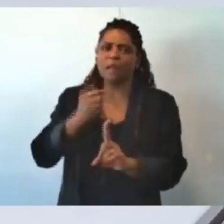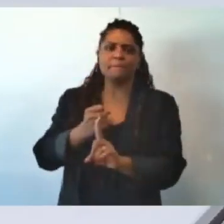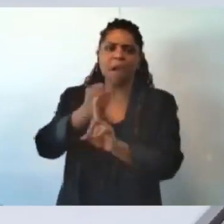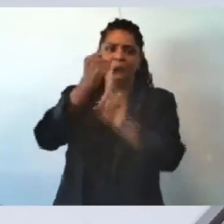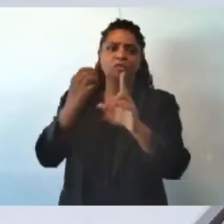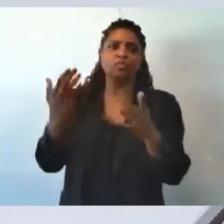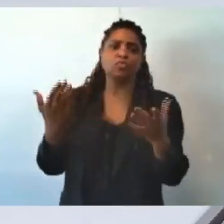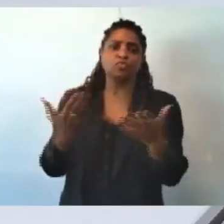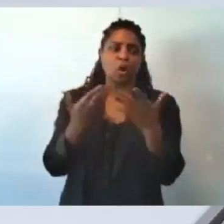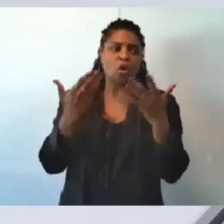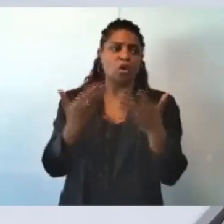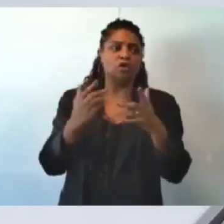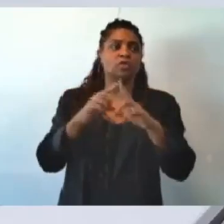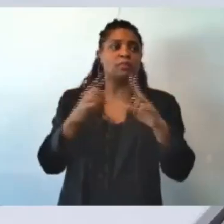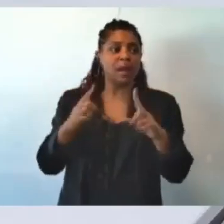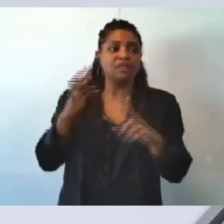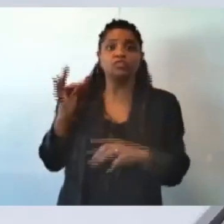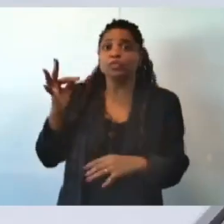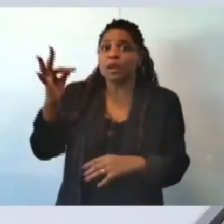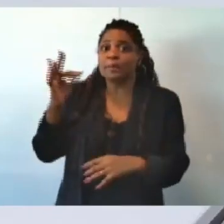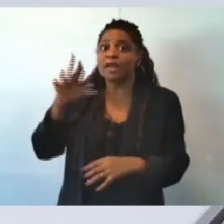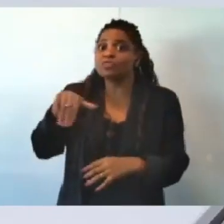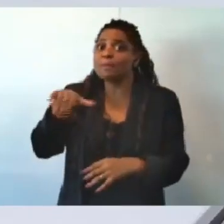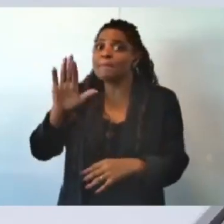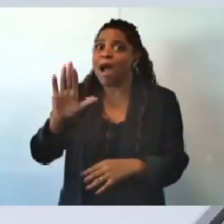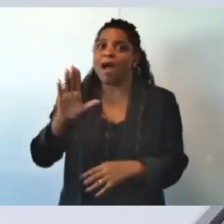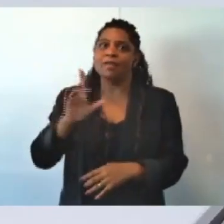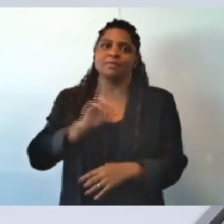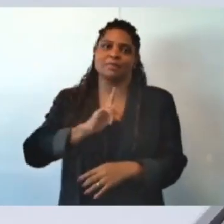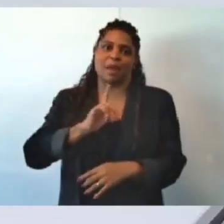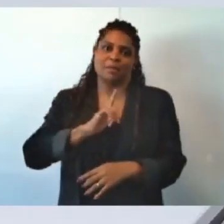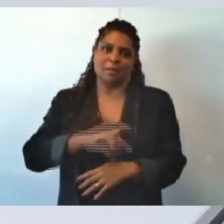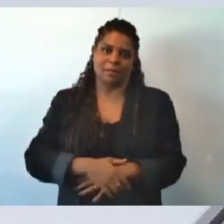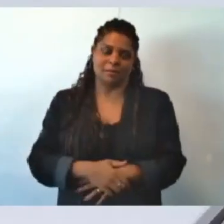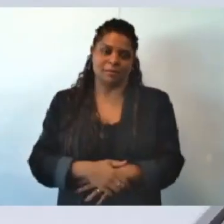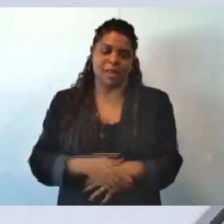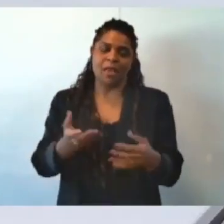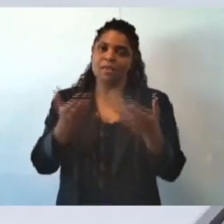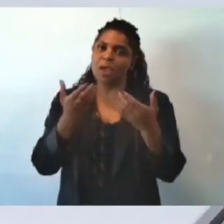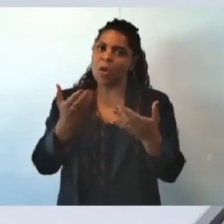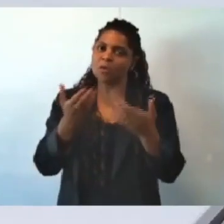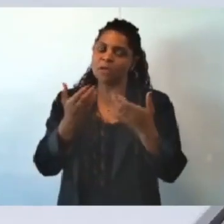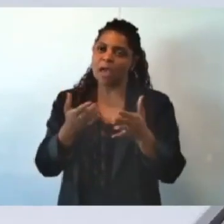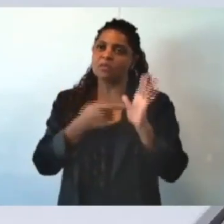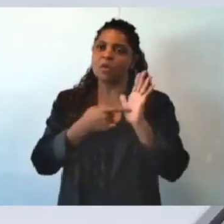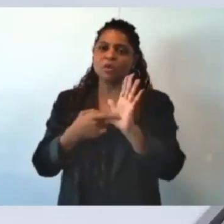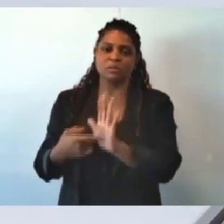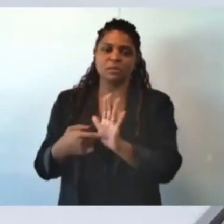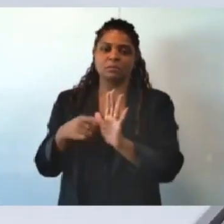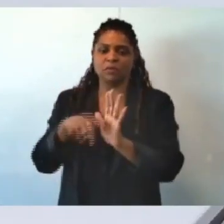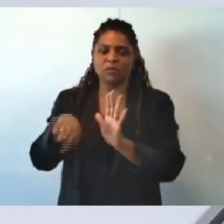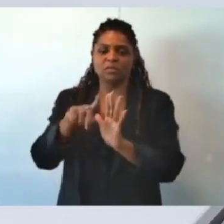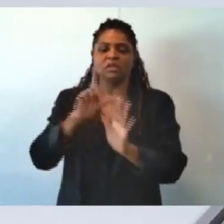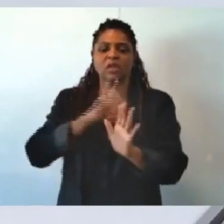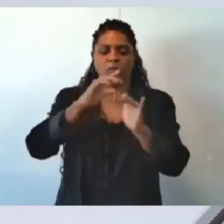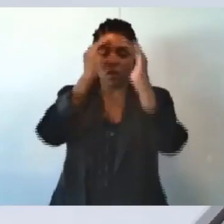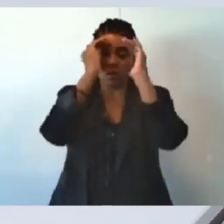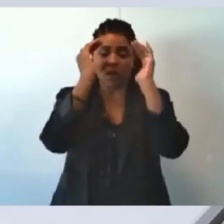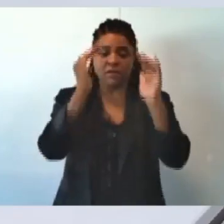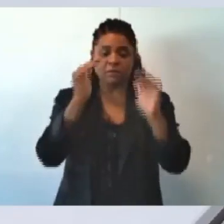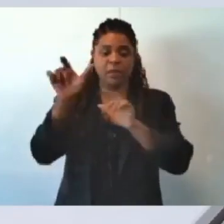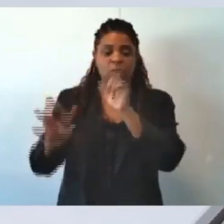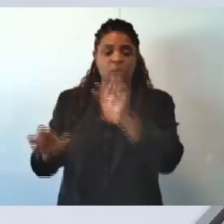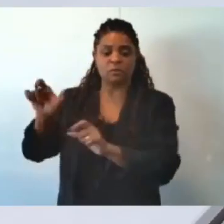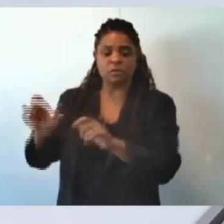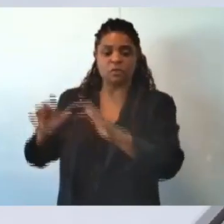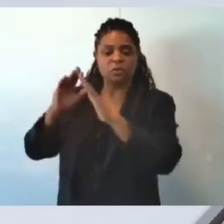impactos futuros. Gostaria até de frisar aqui o respeito que eu tenho com os moradores da Lagoinha, porque, quando eu falo da Lagoinha, a gente